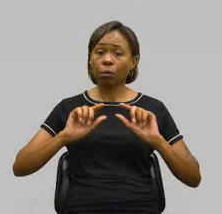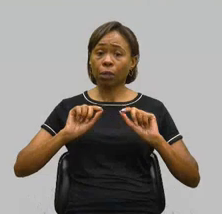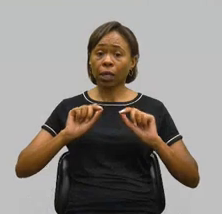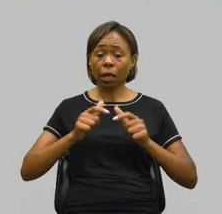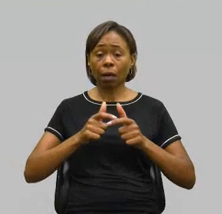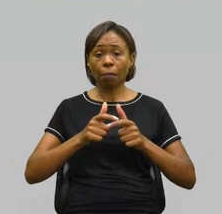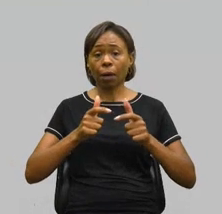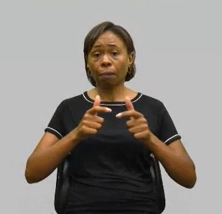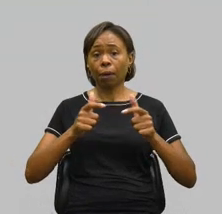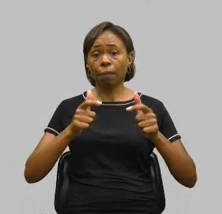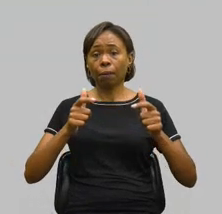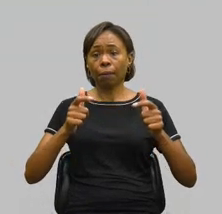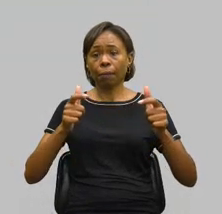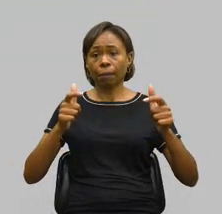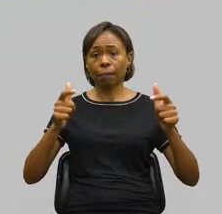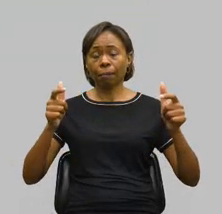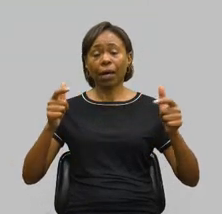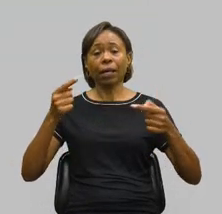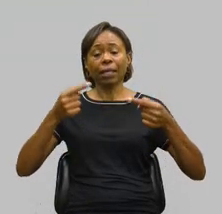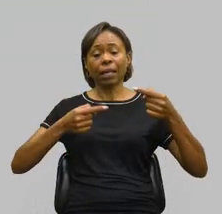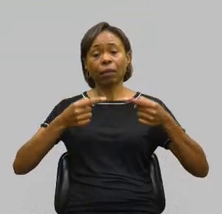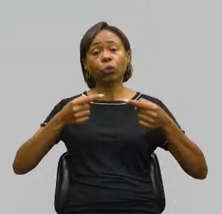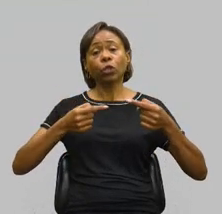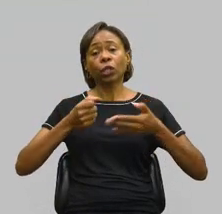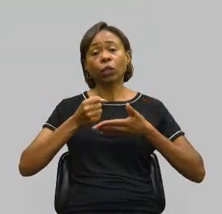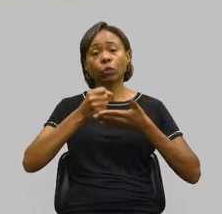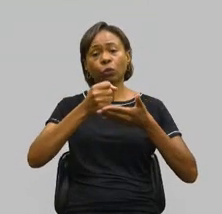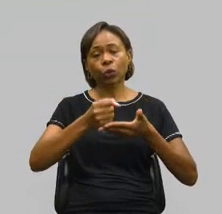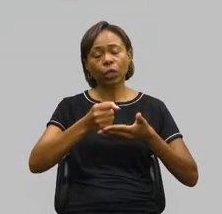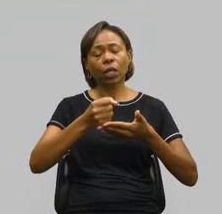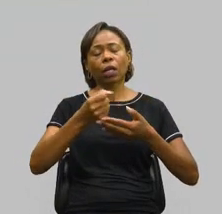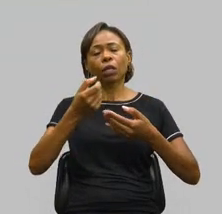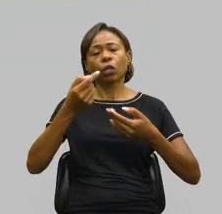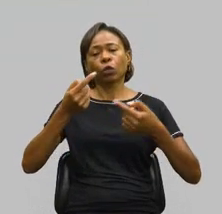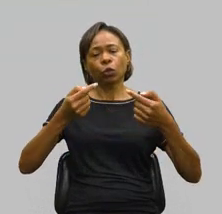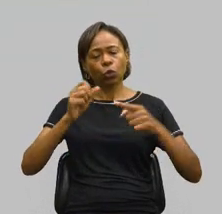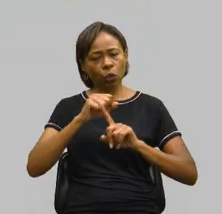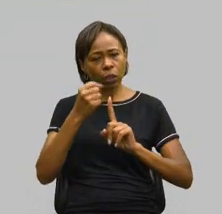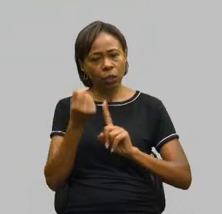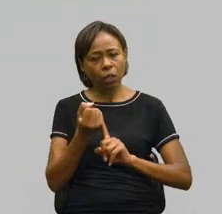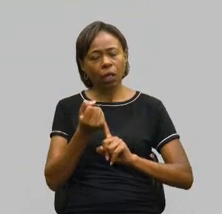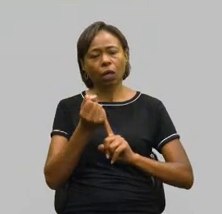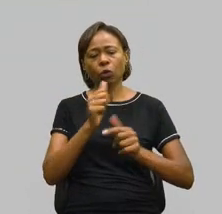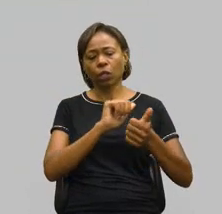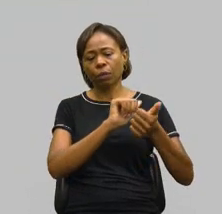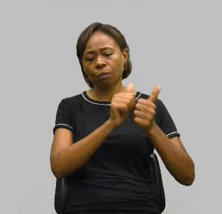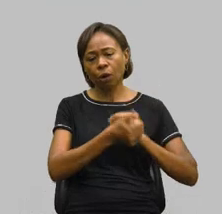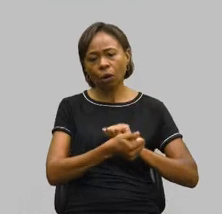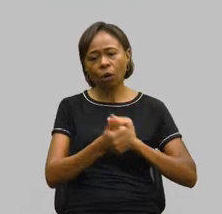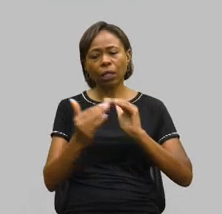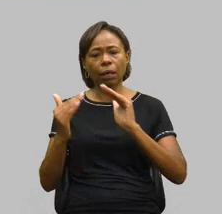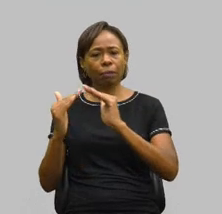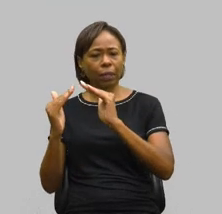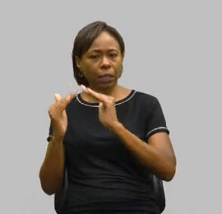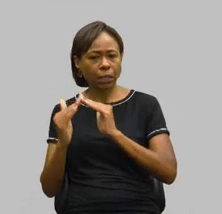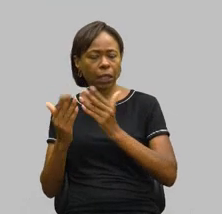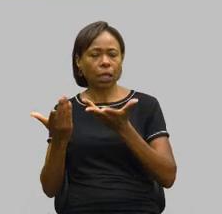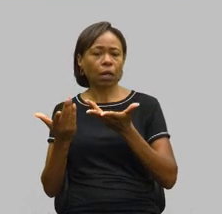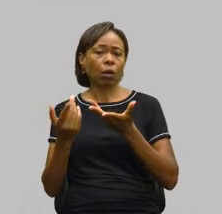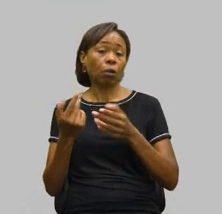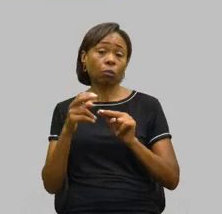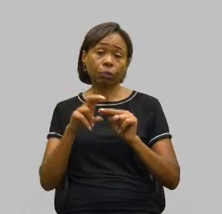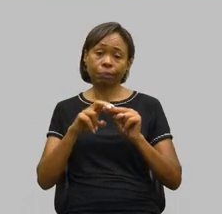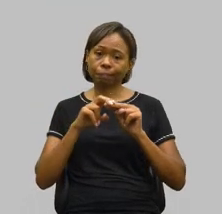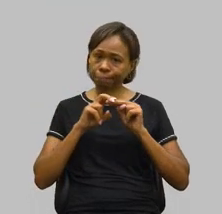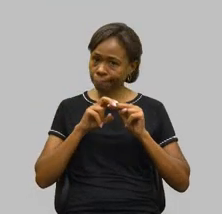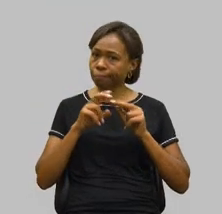alcance da política da Assistência Social a política do esporte a política da Habitação por conta disso nós precisamos